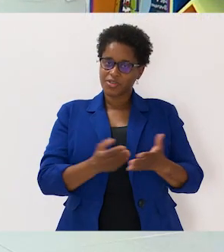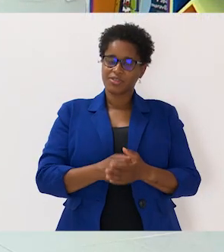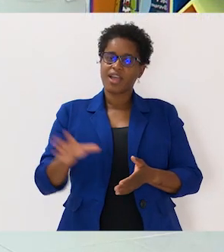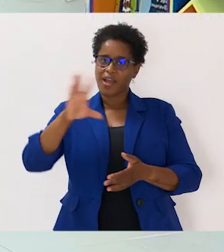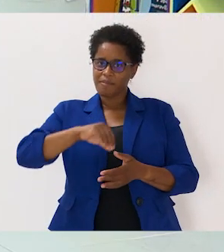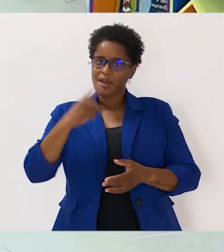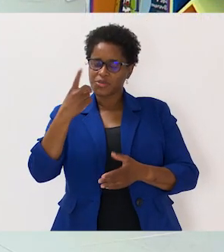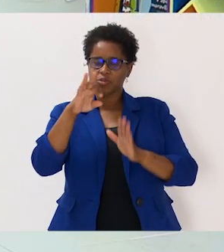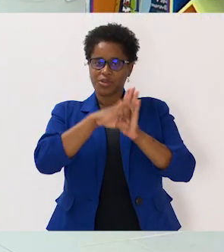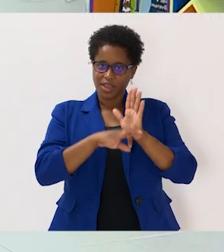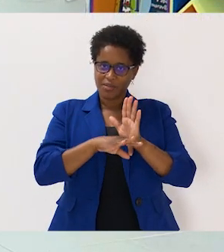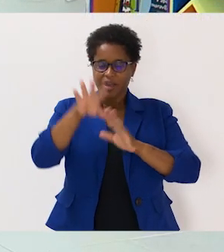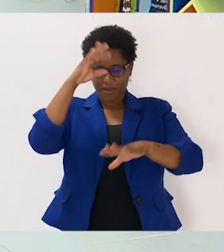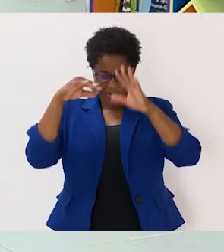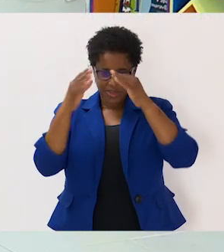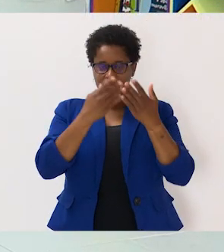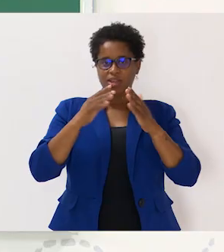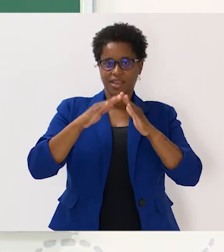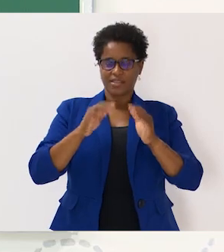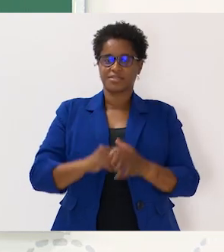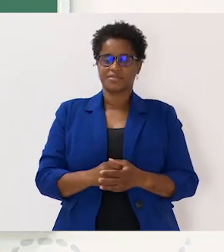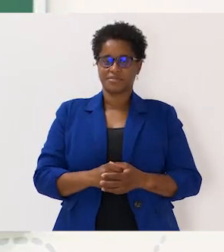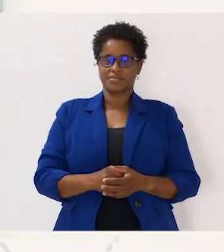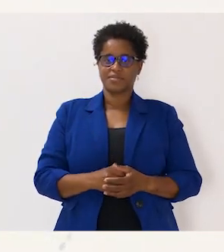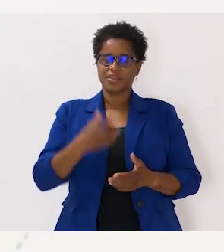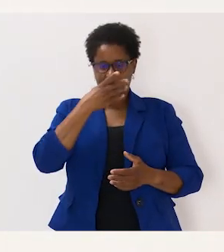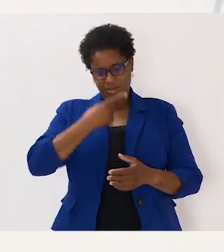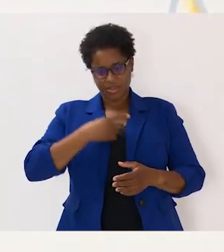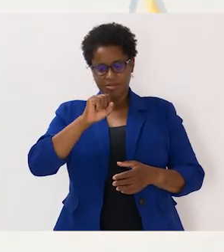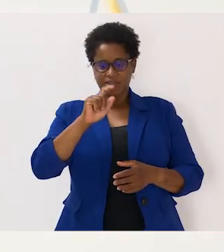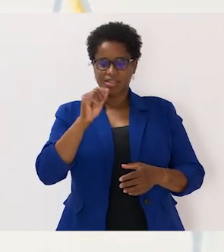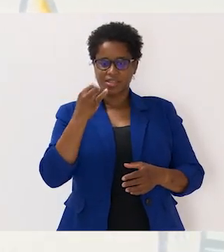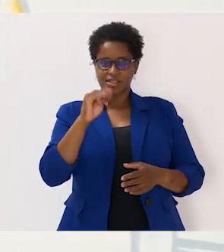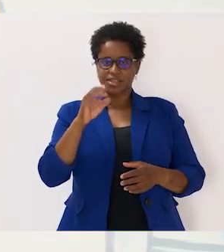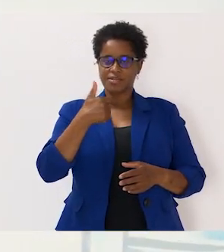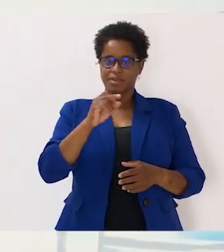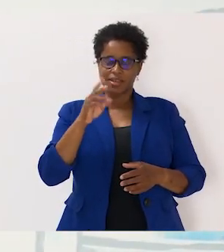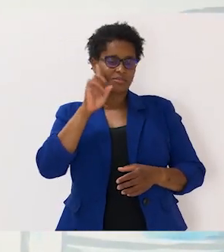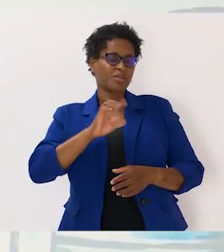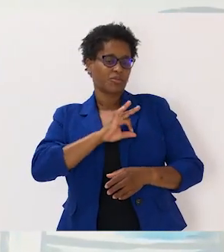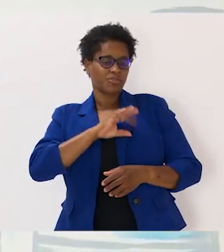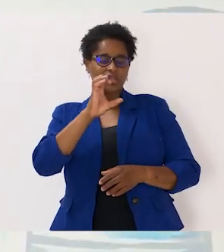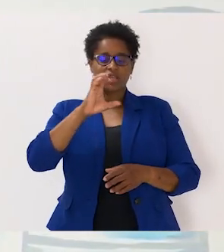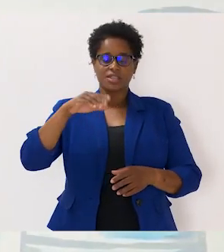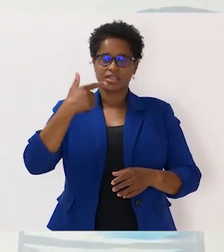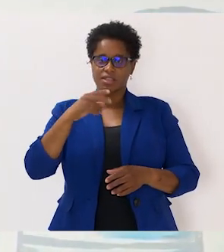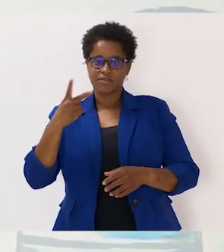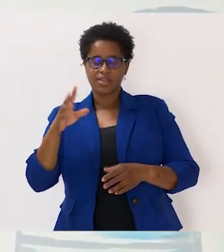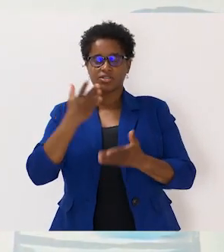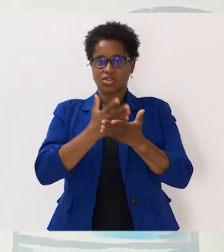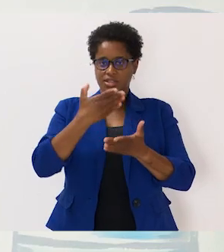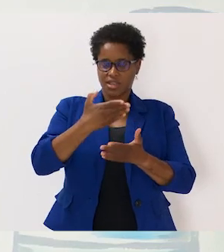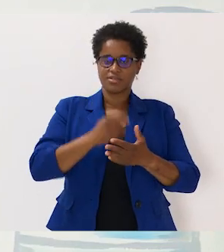bem-vindos a mais um programa Aprender a Estudar em Casa. Eu sou Geisa Baessa, professora de Ciências da Terra e da Vida do 7º